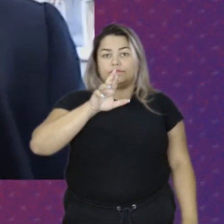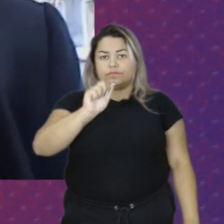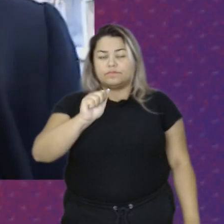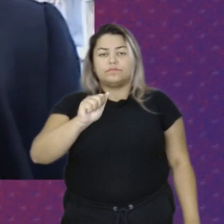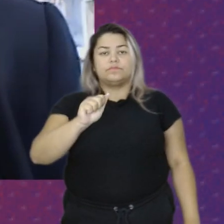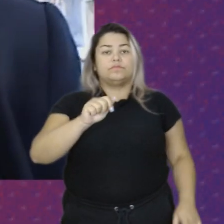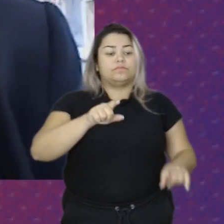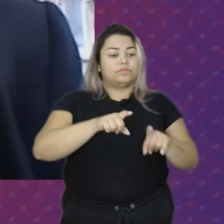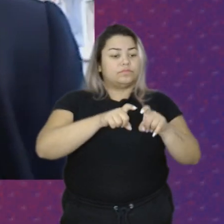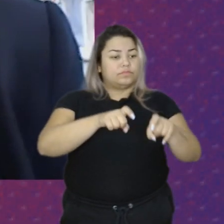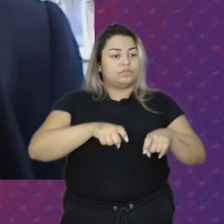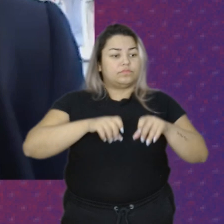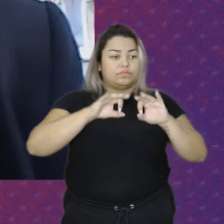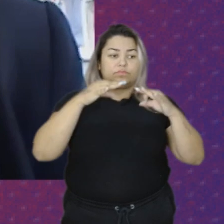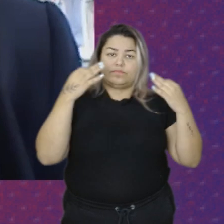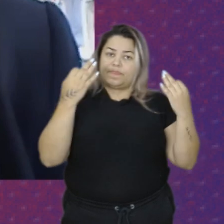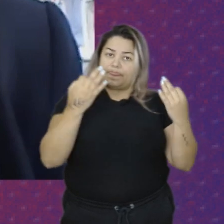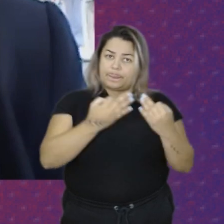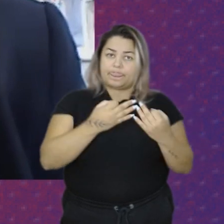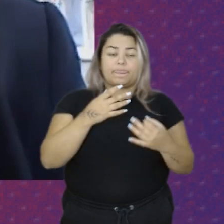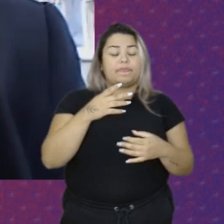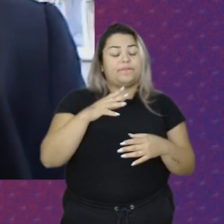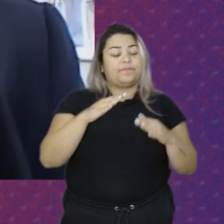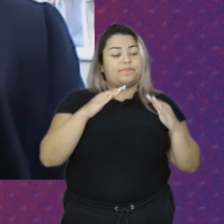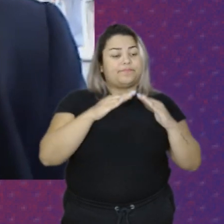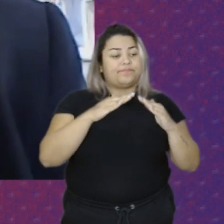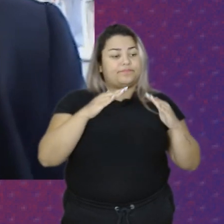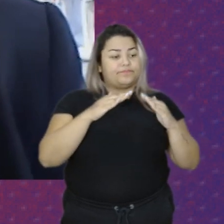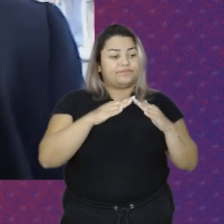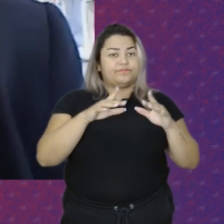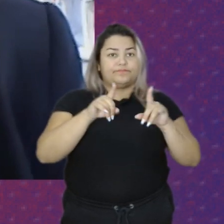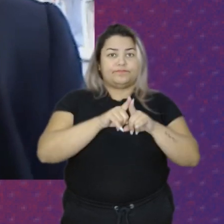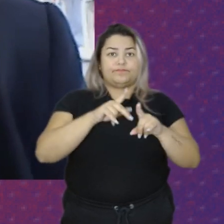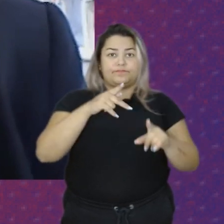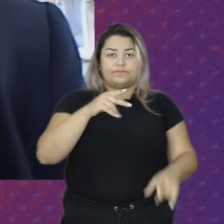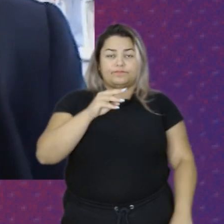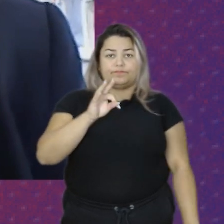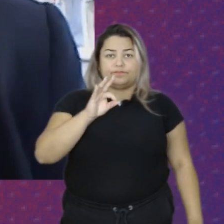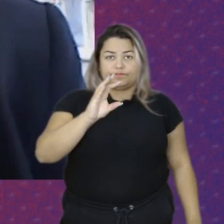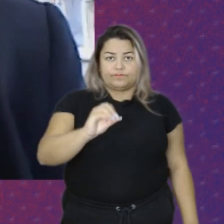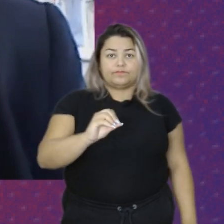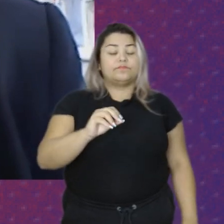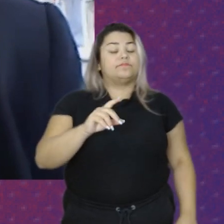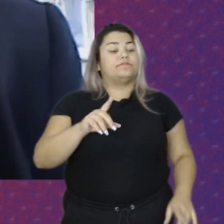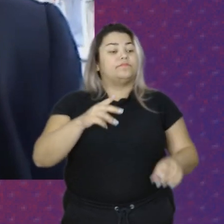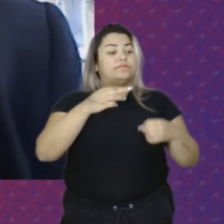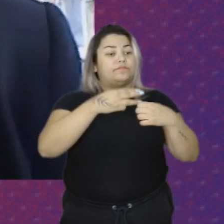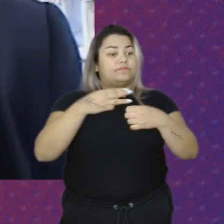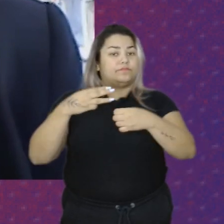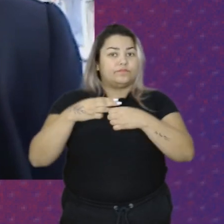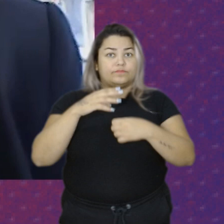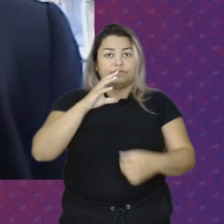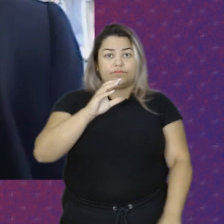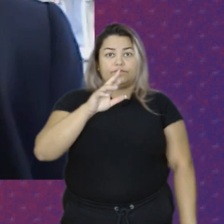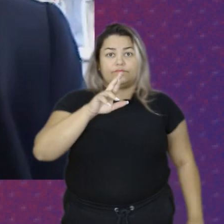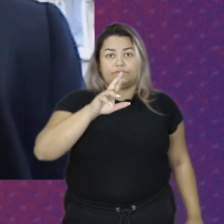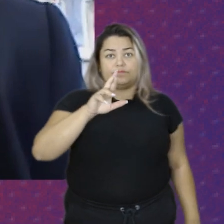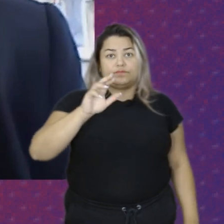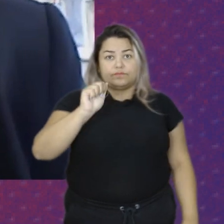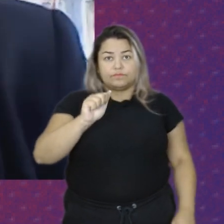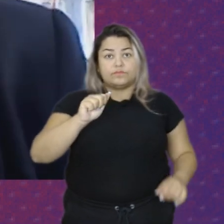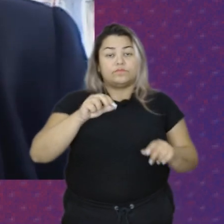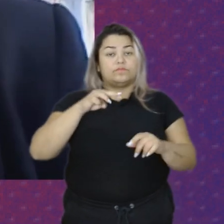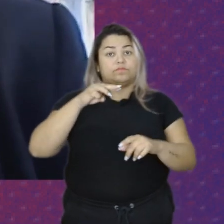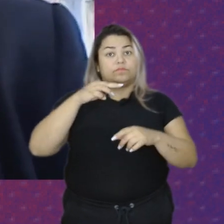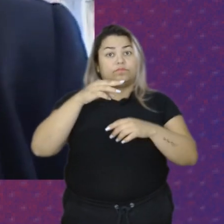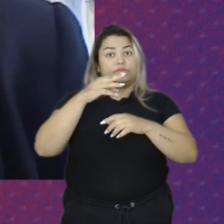sou agricultora familiar, eu moro no assentamento Poço do Serrote, que fica no município de Serra Talhada, no sertão de